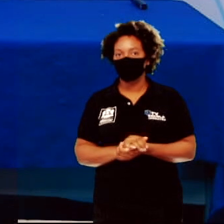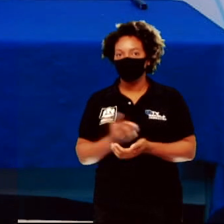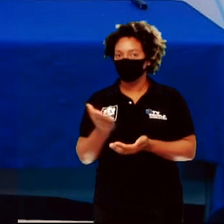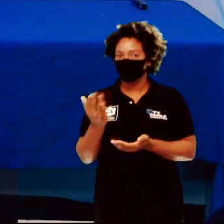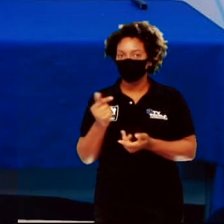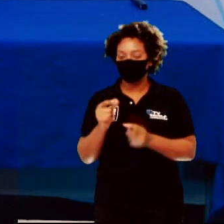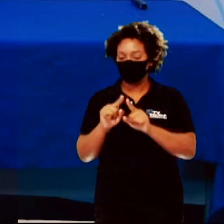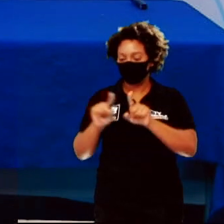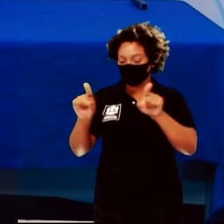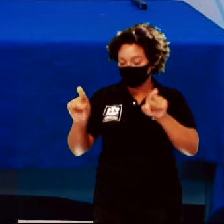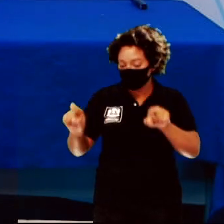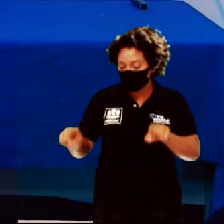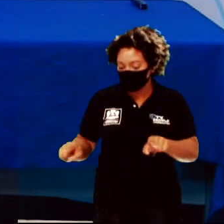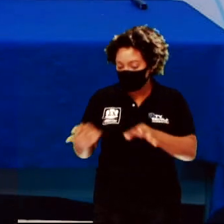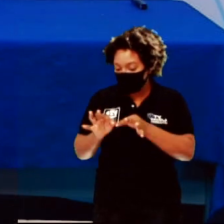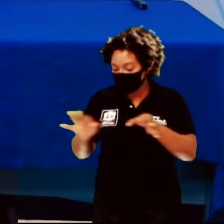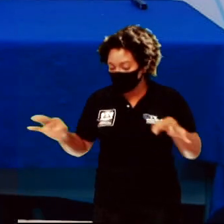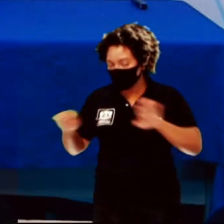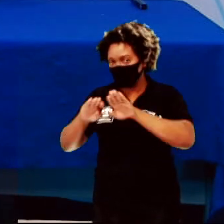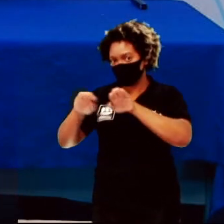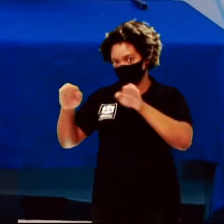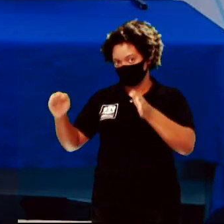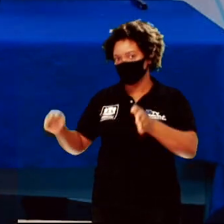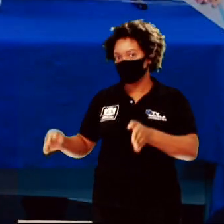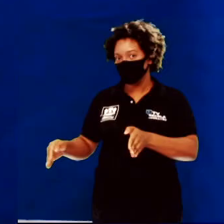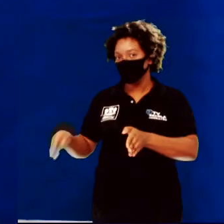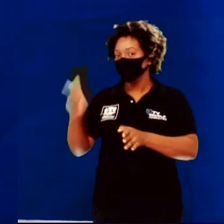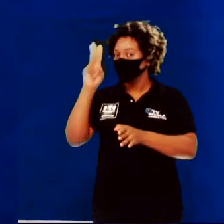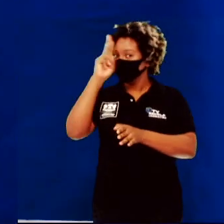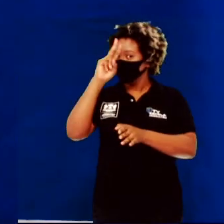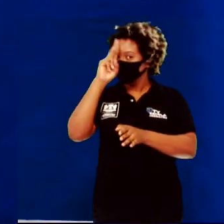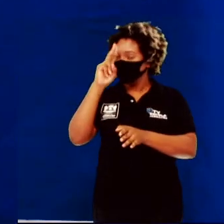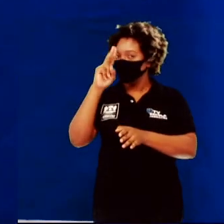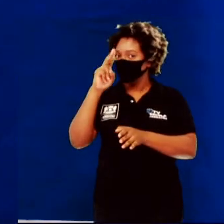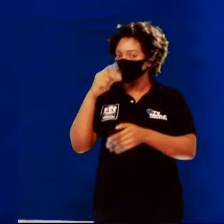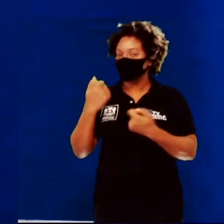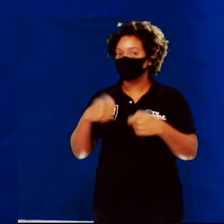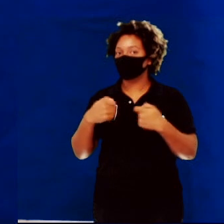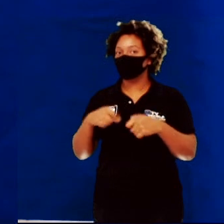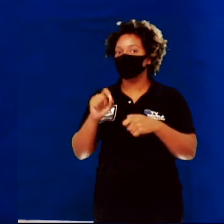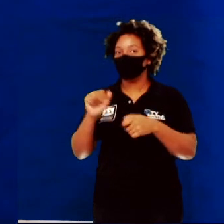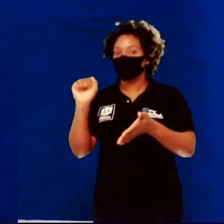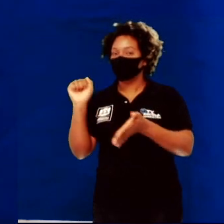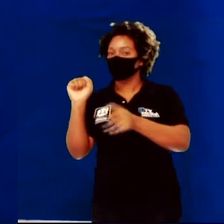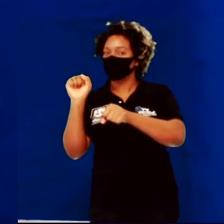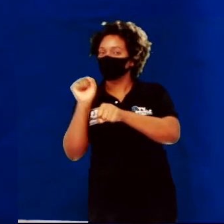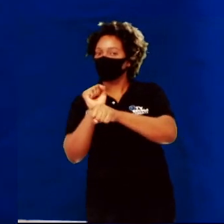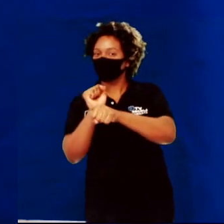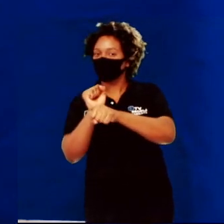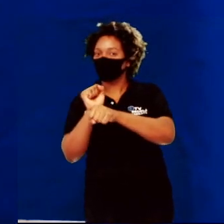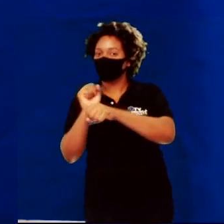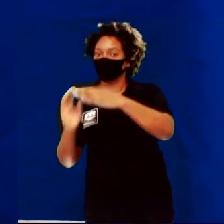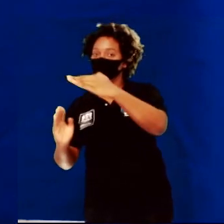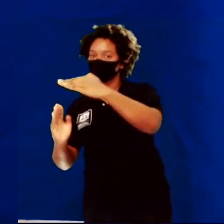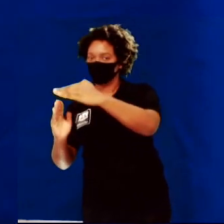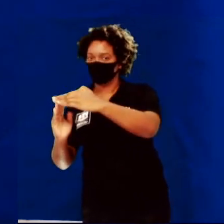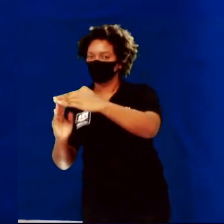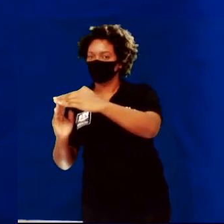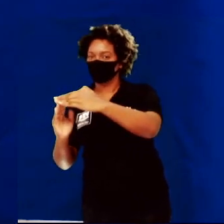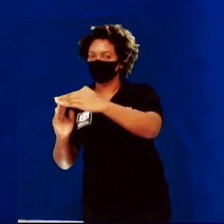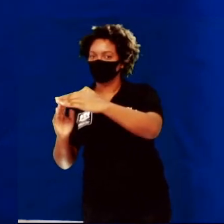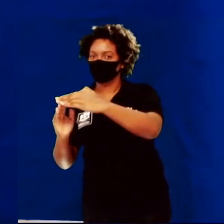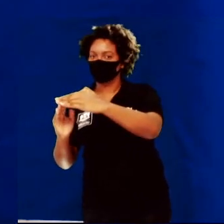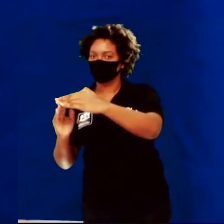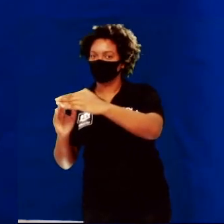o comprimento dessa mesa? Lembrem-se, eu tenho que posicionar aqui, ó, uma extremidade da mesa